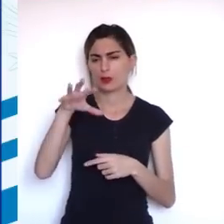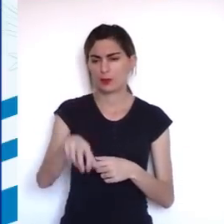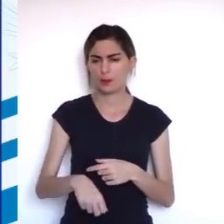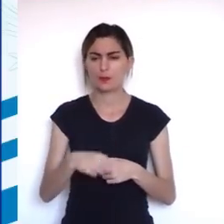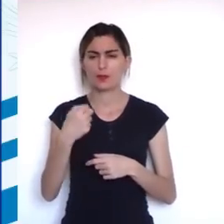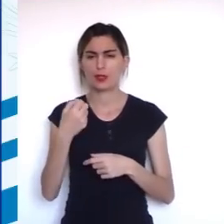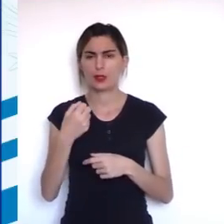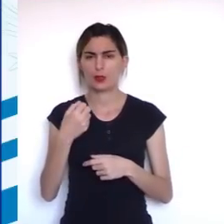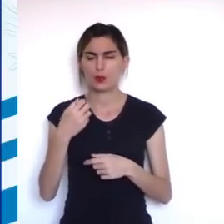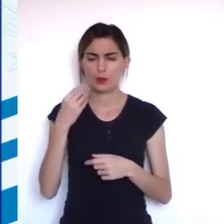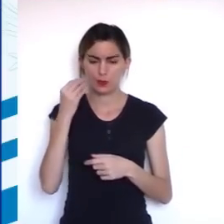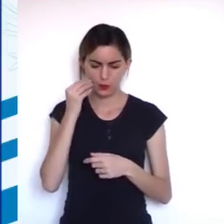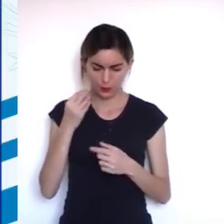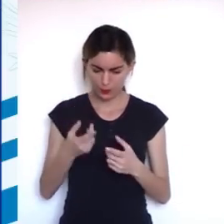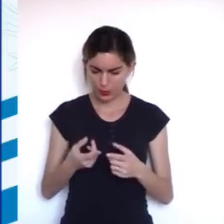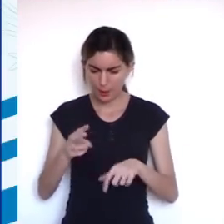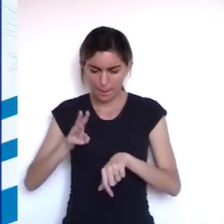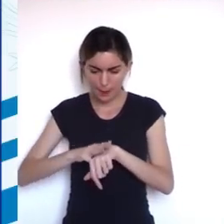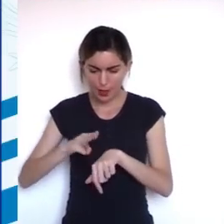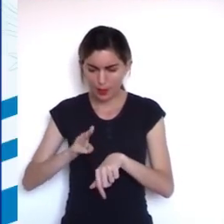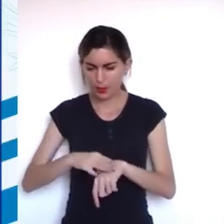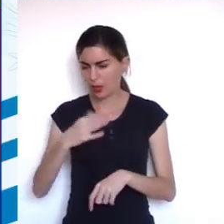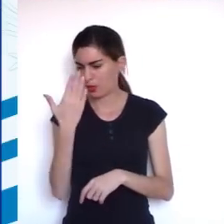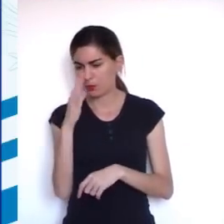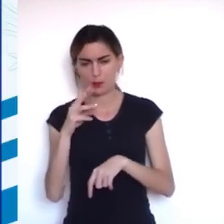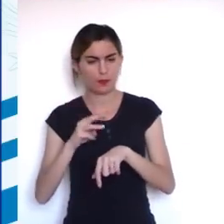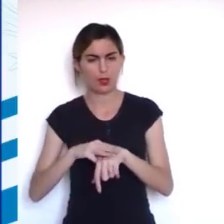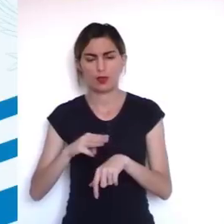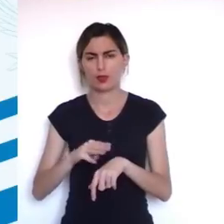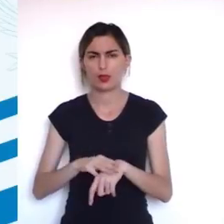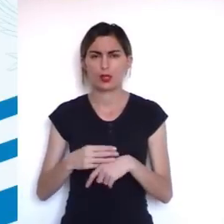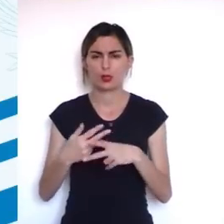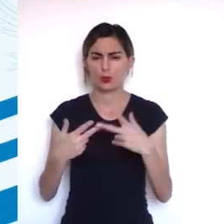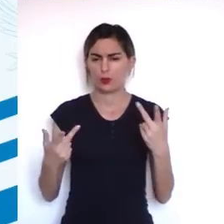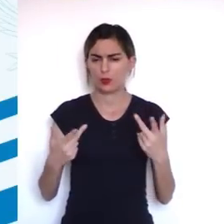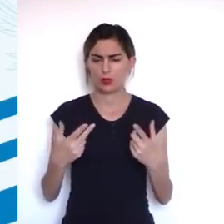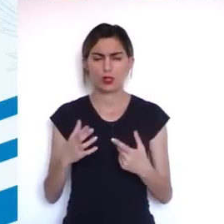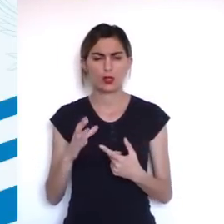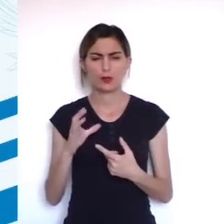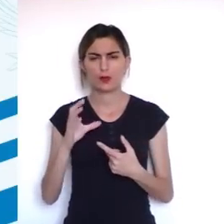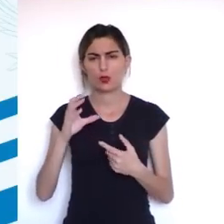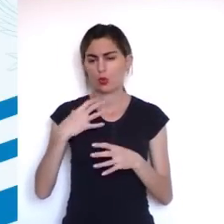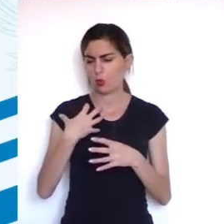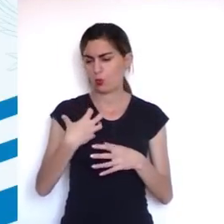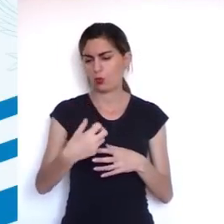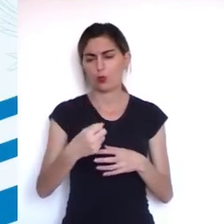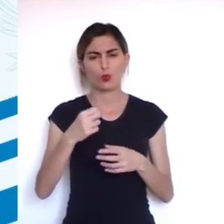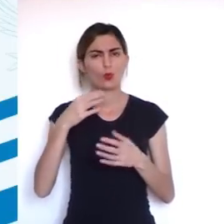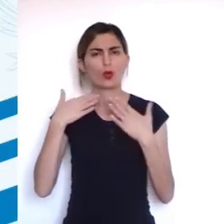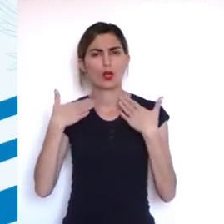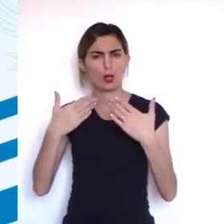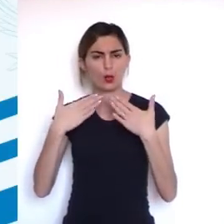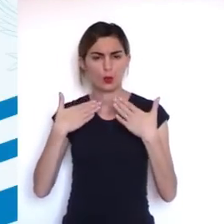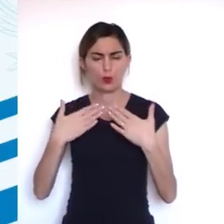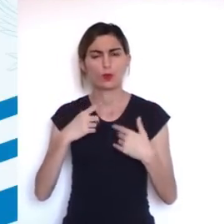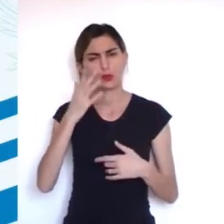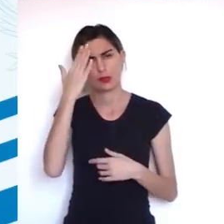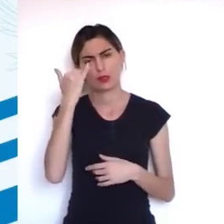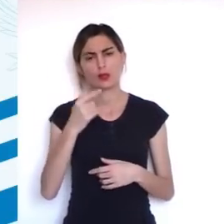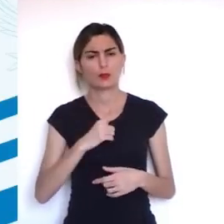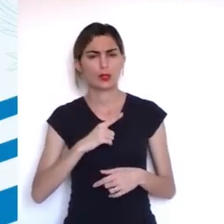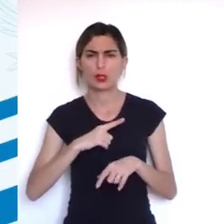um espeto metálico, porque quando se vai falar de condução de calor, a gente sabe